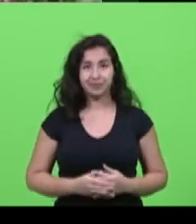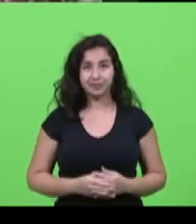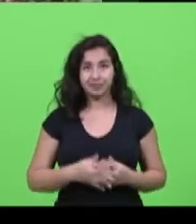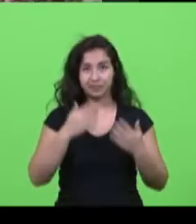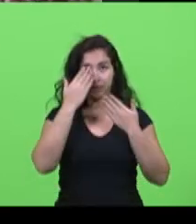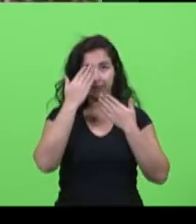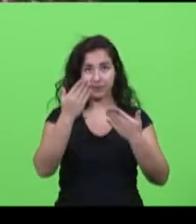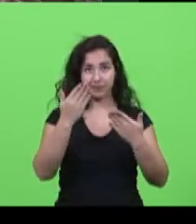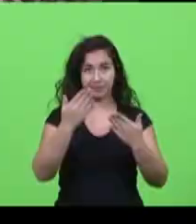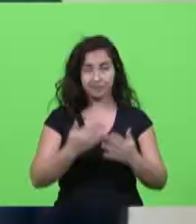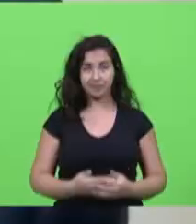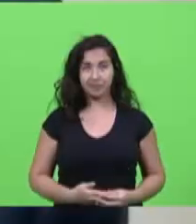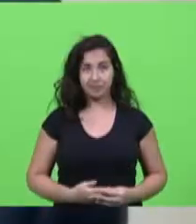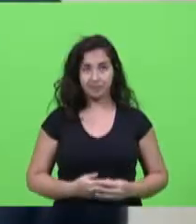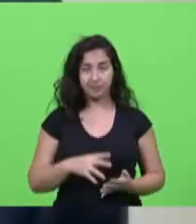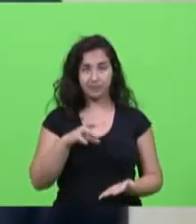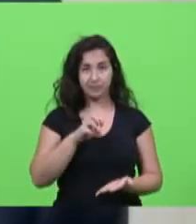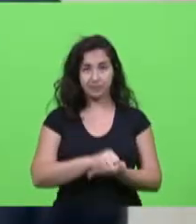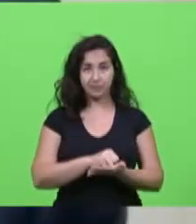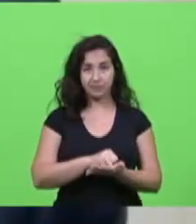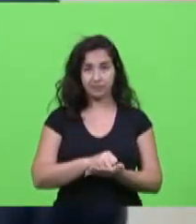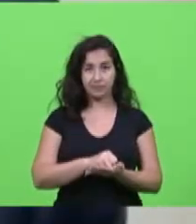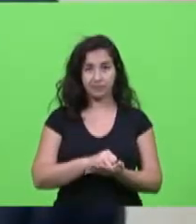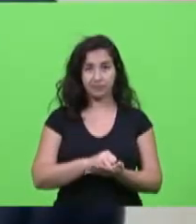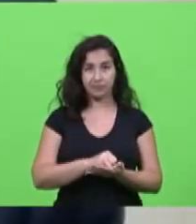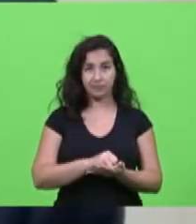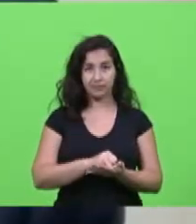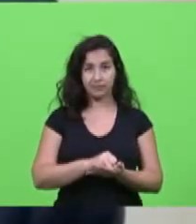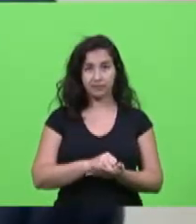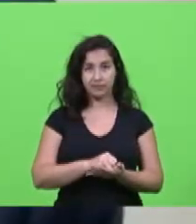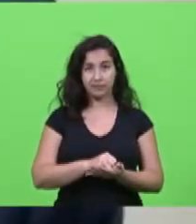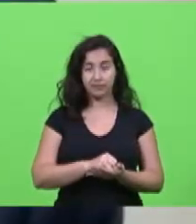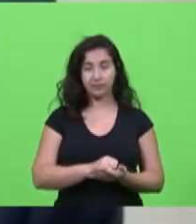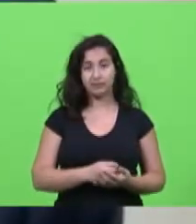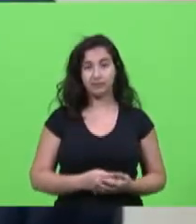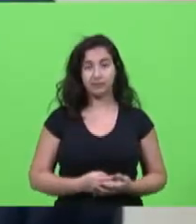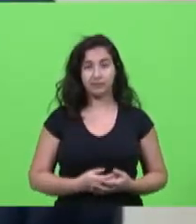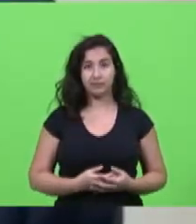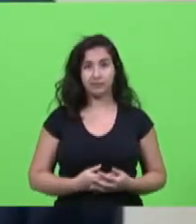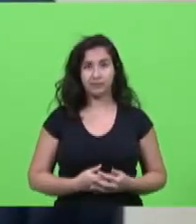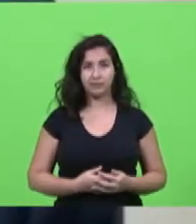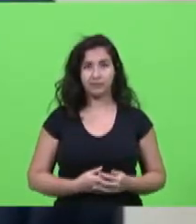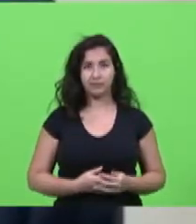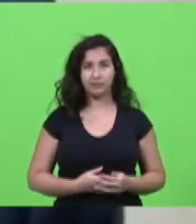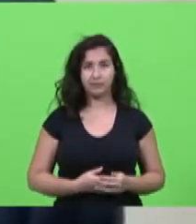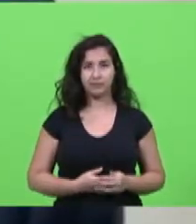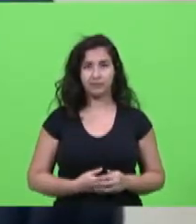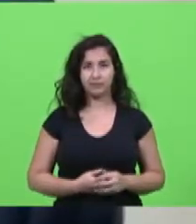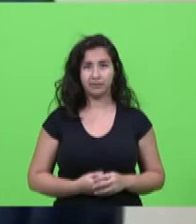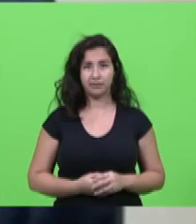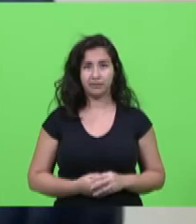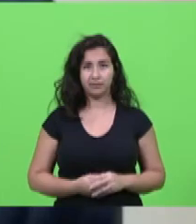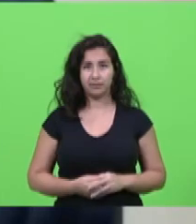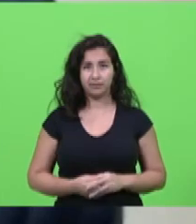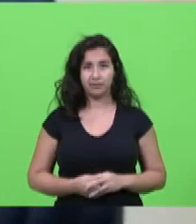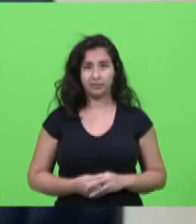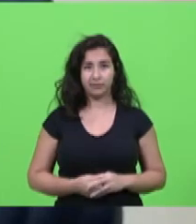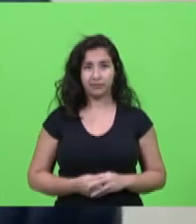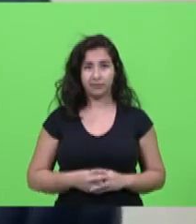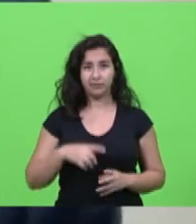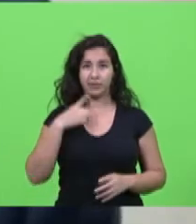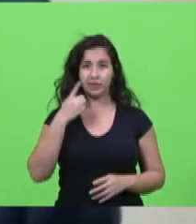obrigado. Registrada a manifestação de Vossa Excelência, presidente. Márcio Machado. A palavra, pela ordem, deputado